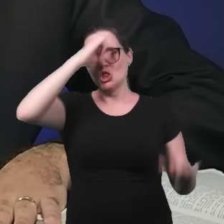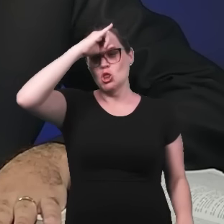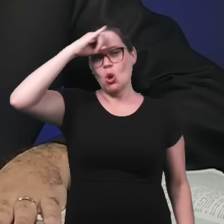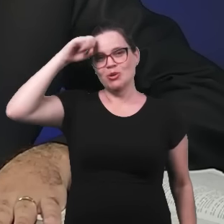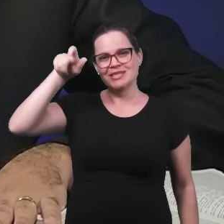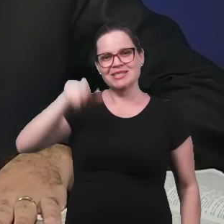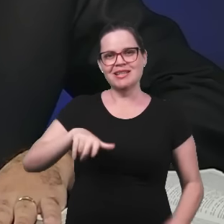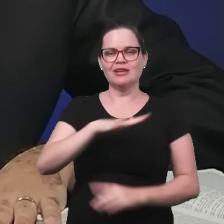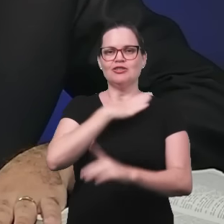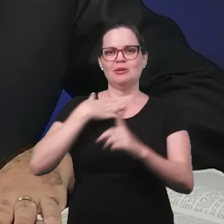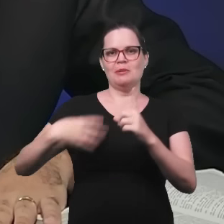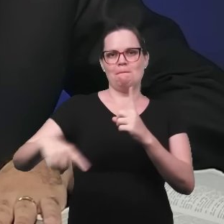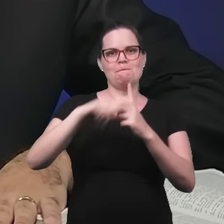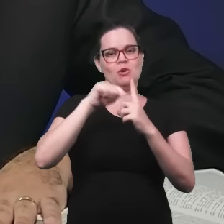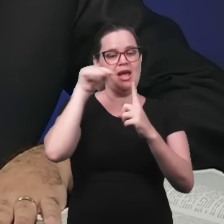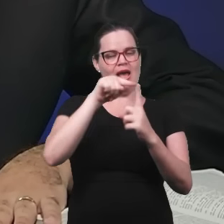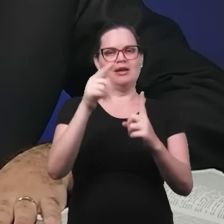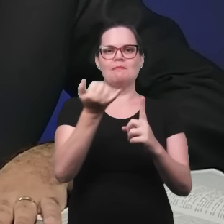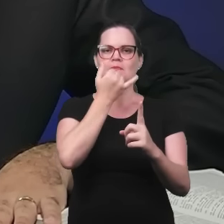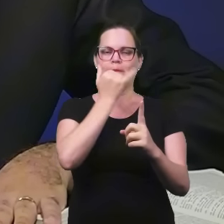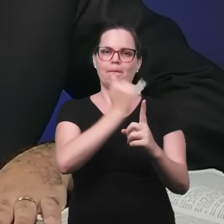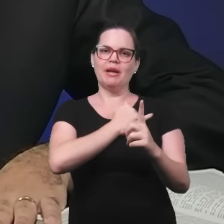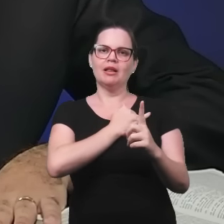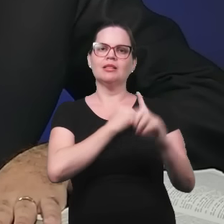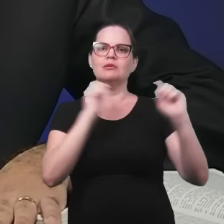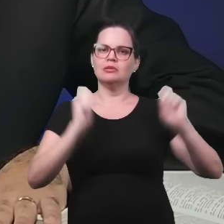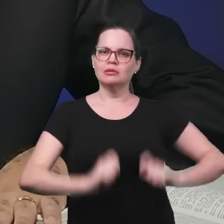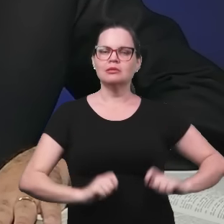o perdão. É no sangue de Jesus que